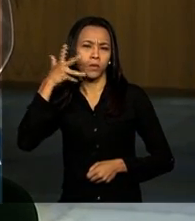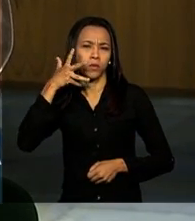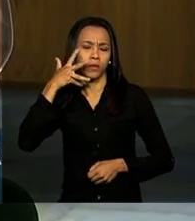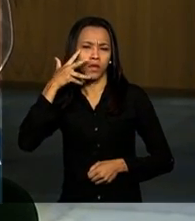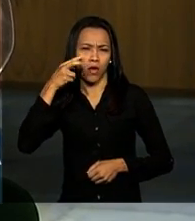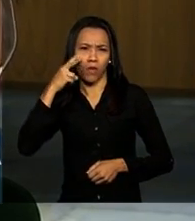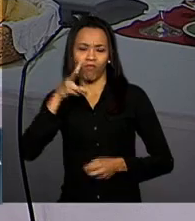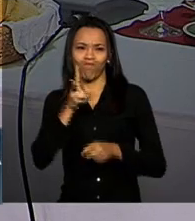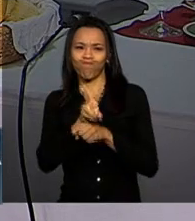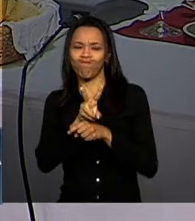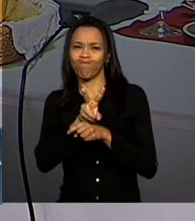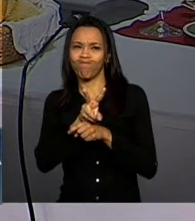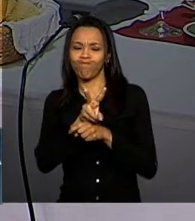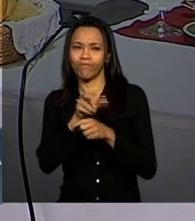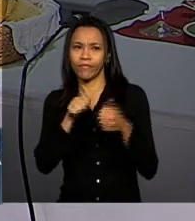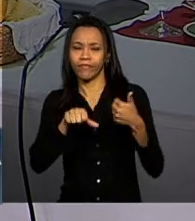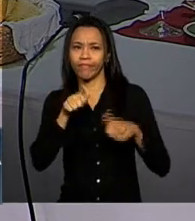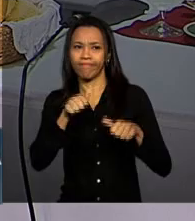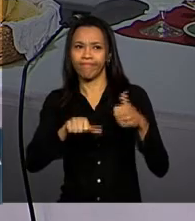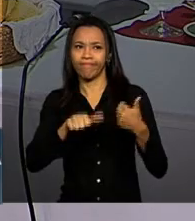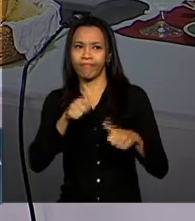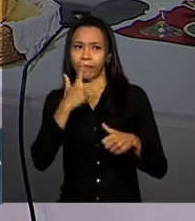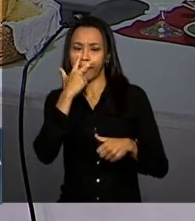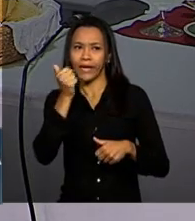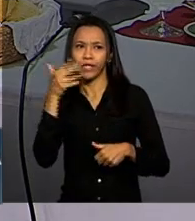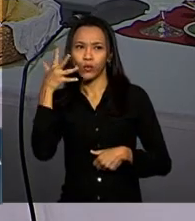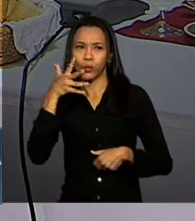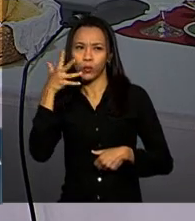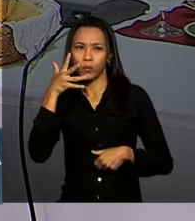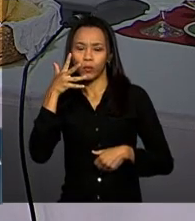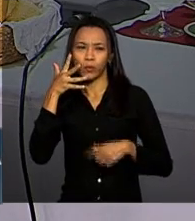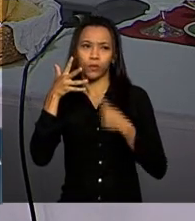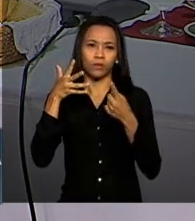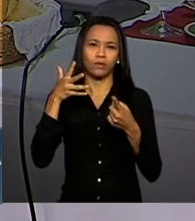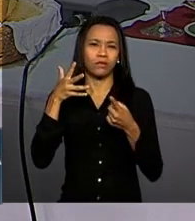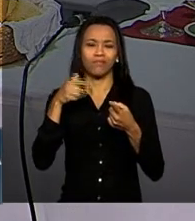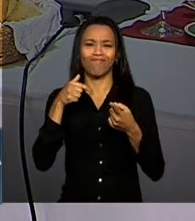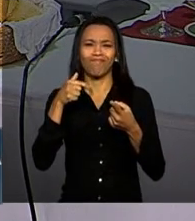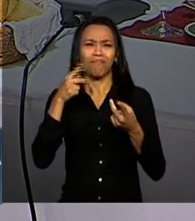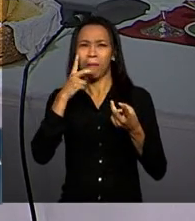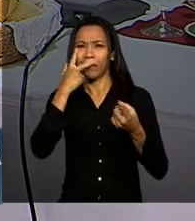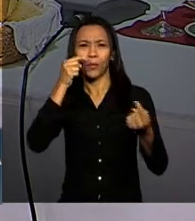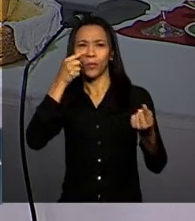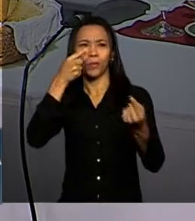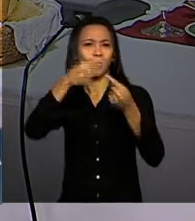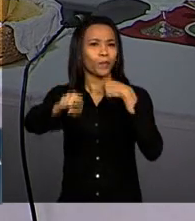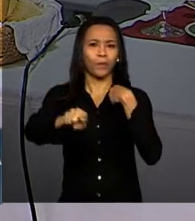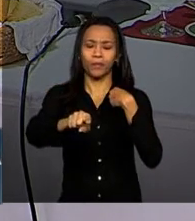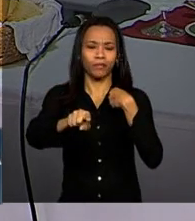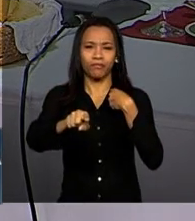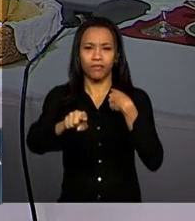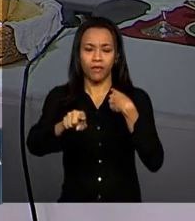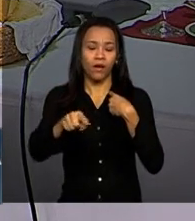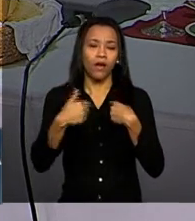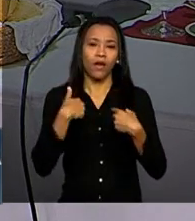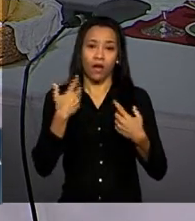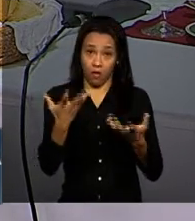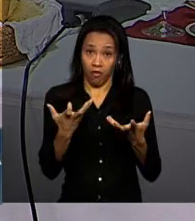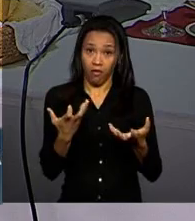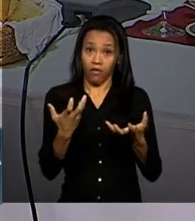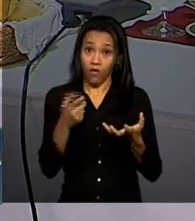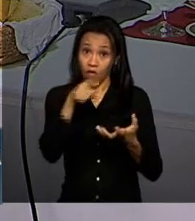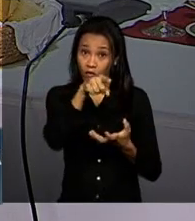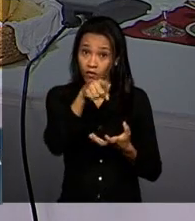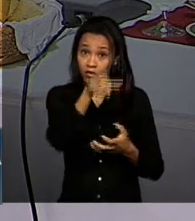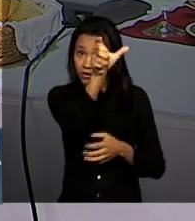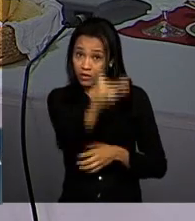completamente de que vai para uma mão e vai para outra via são são contraditórios demais eh você tem